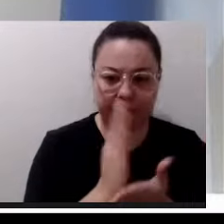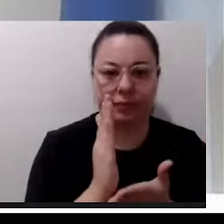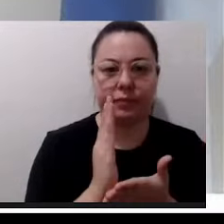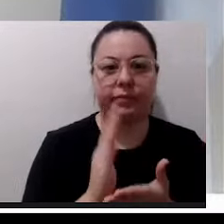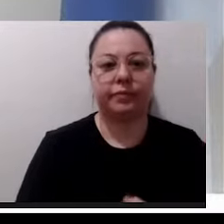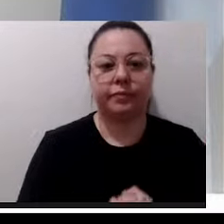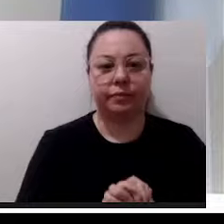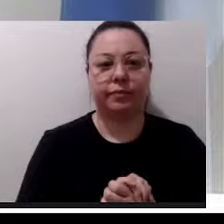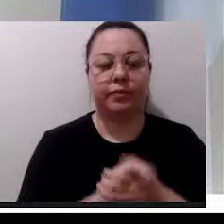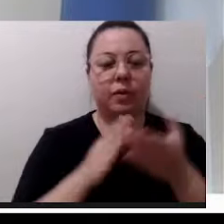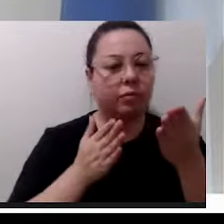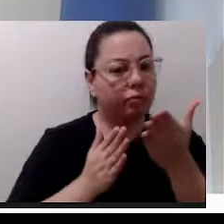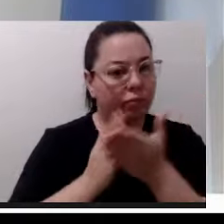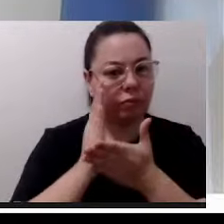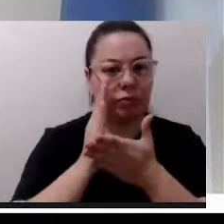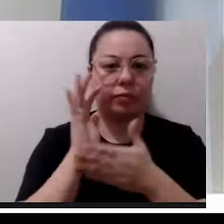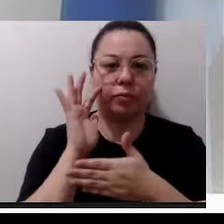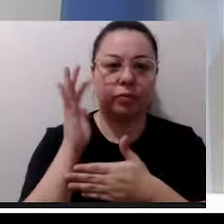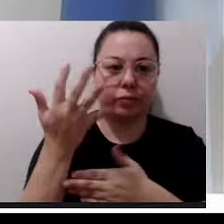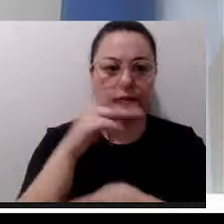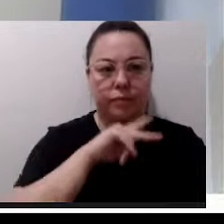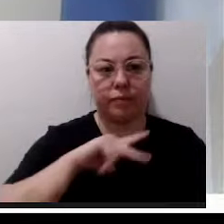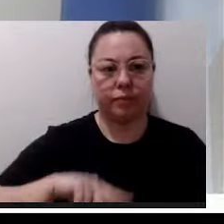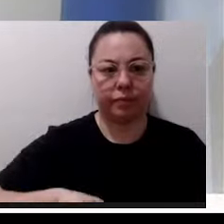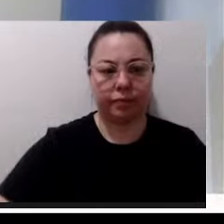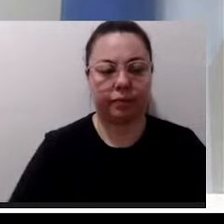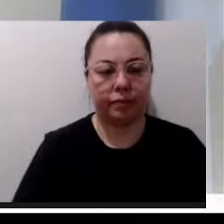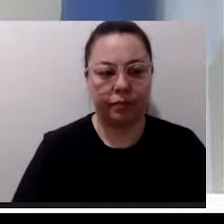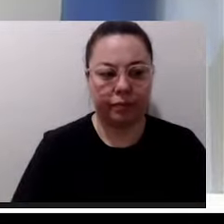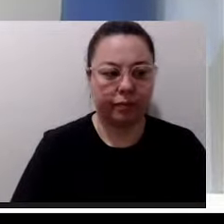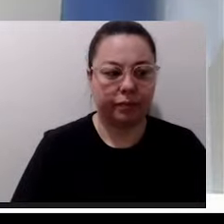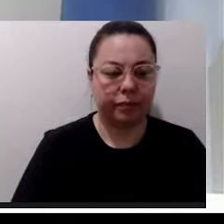a decisão presidencial.